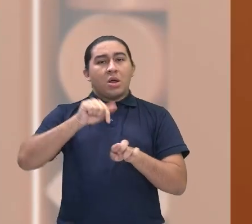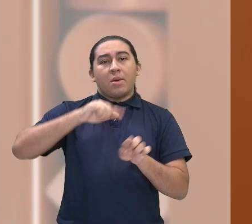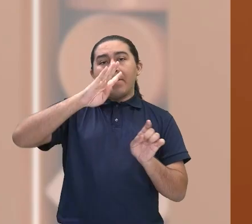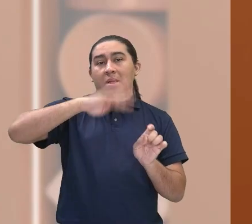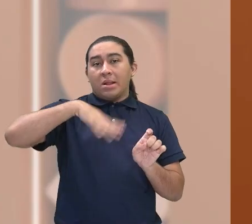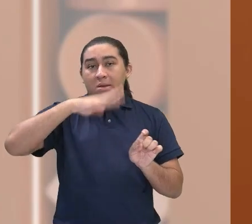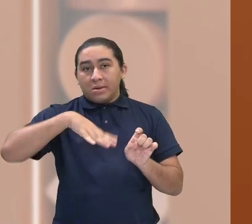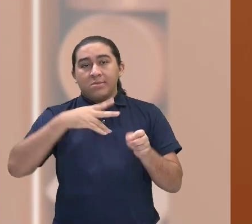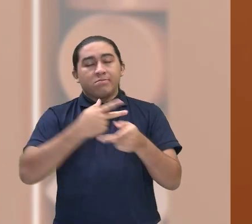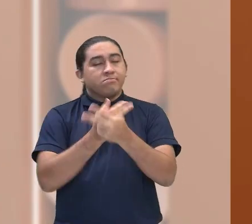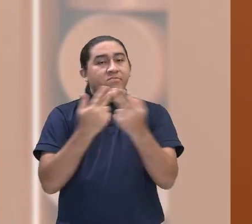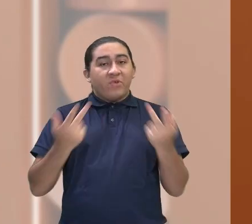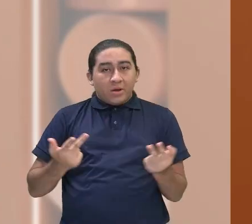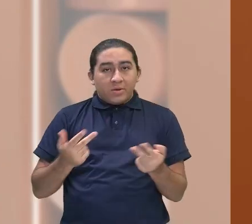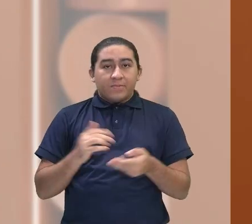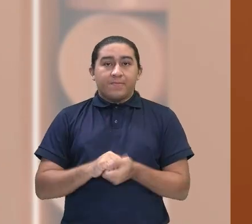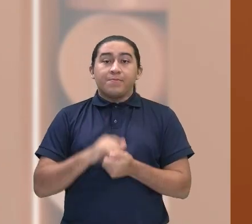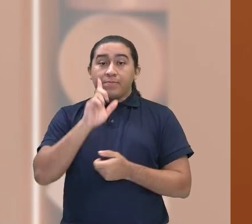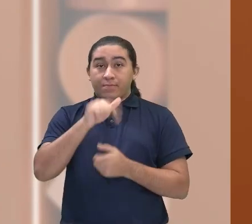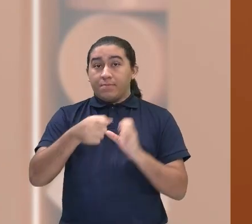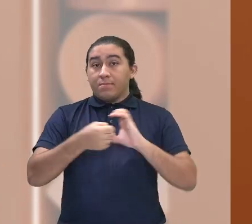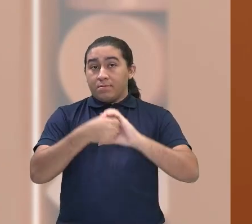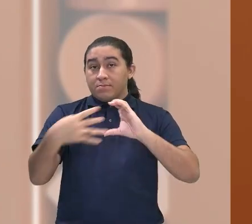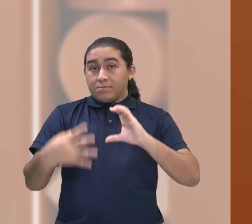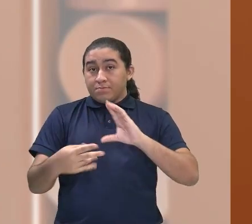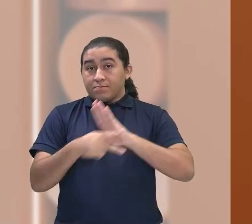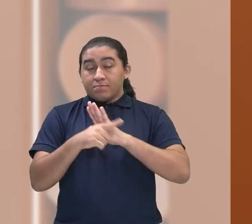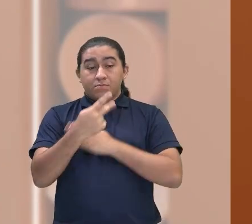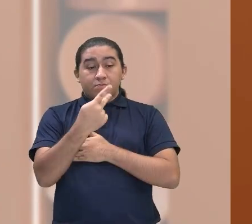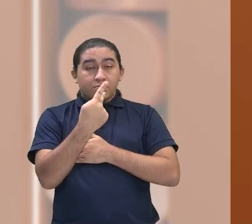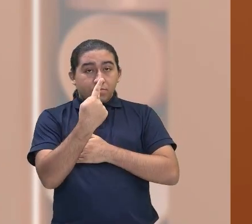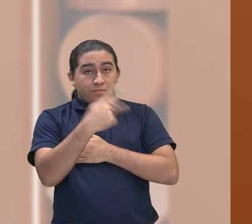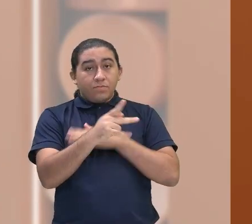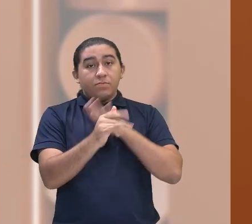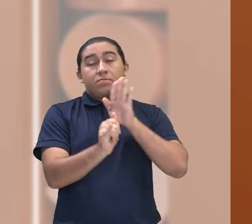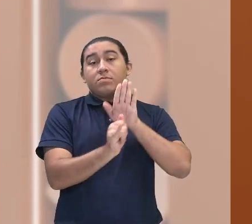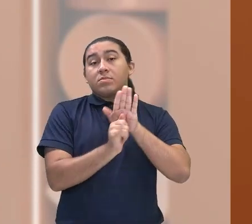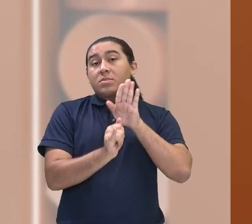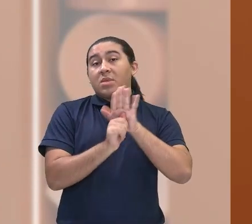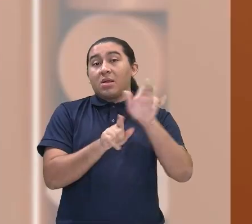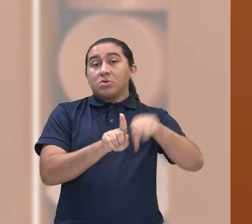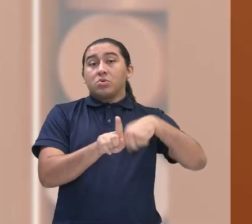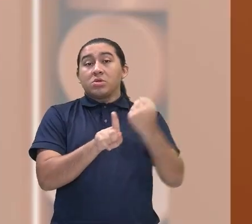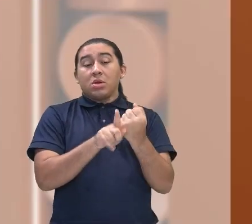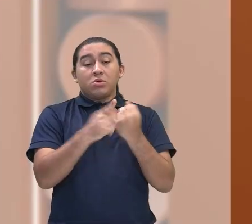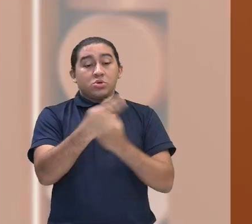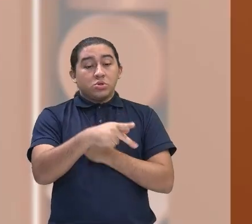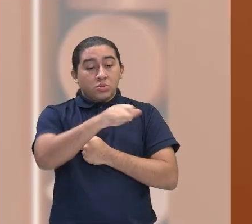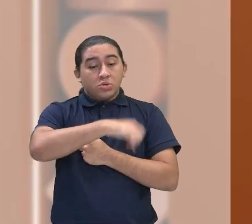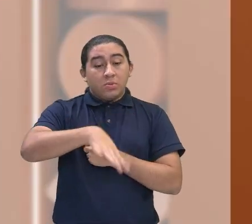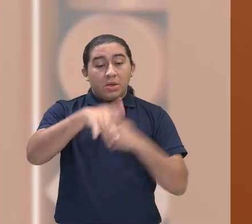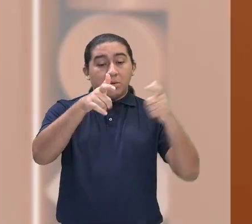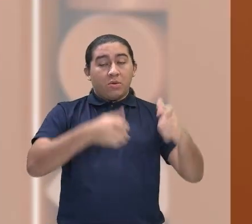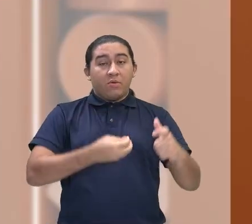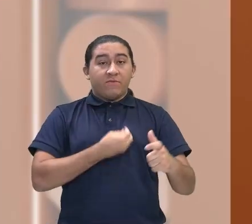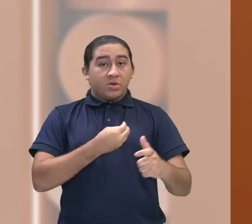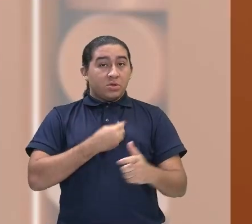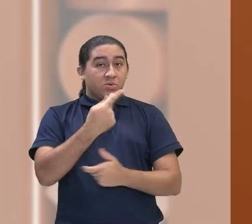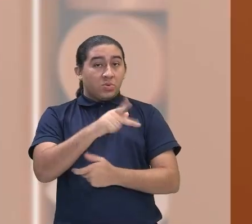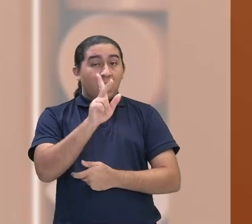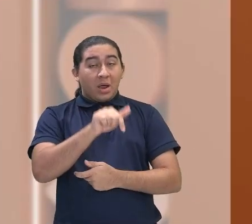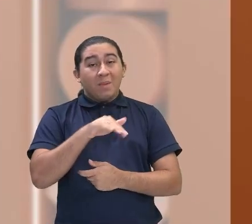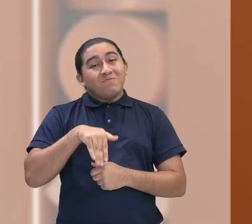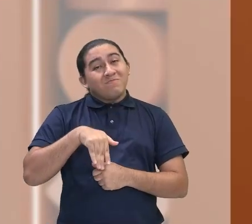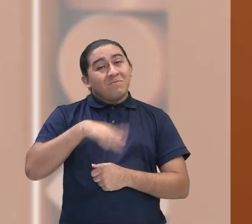tá? Então, são elementos da sua construção onde você vive que são mais